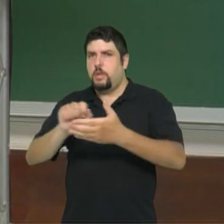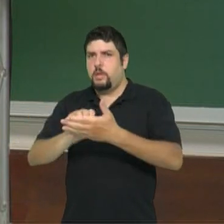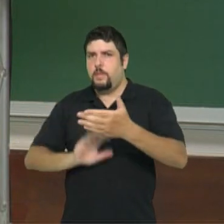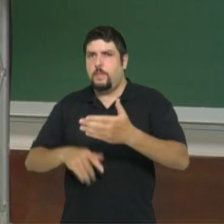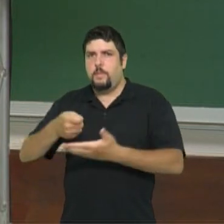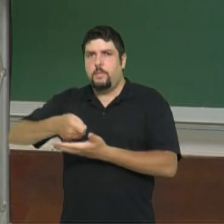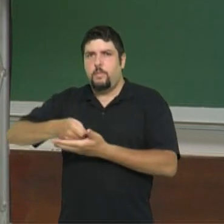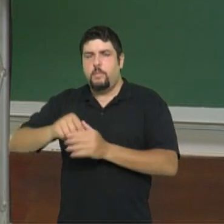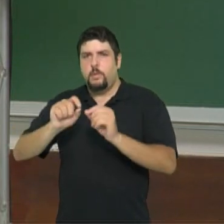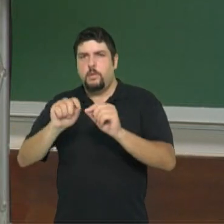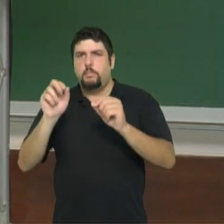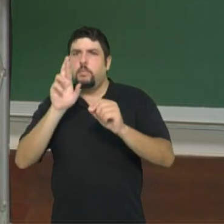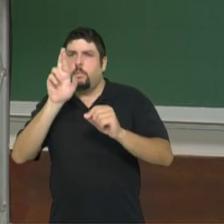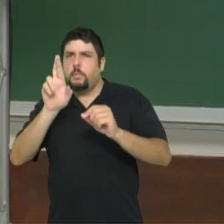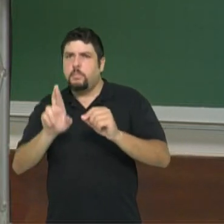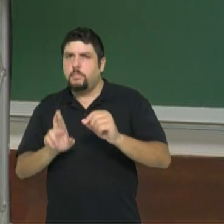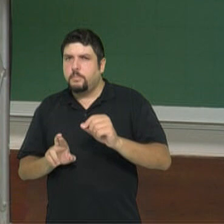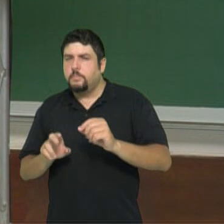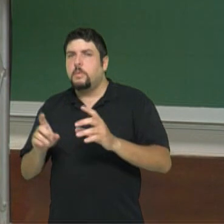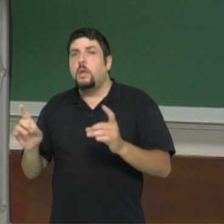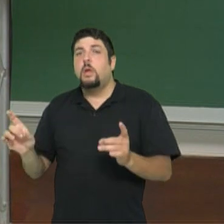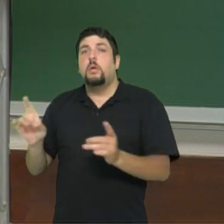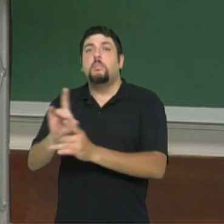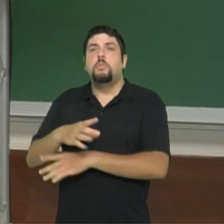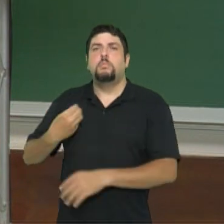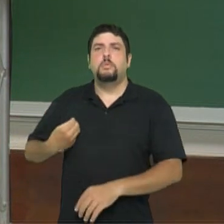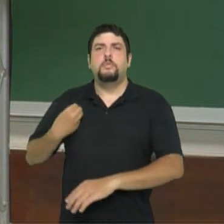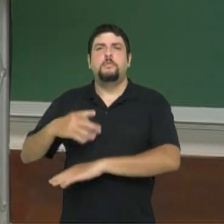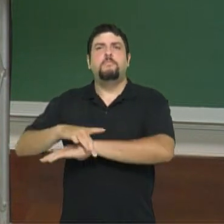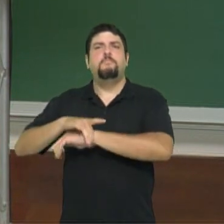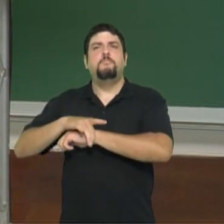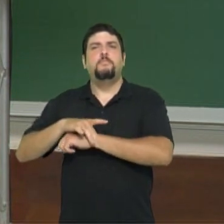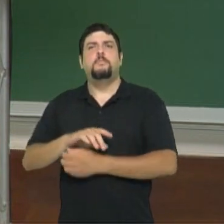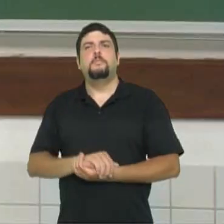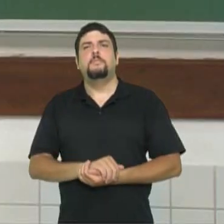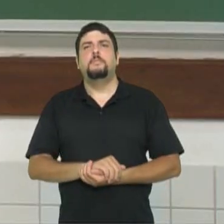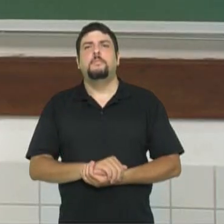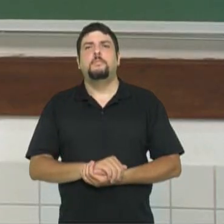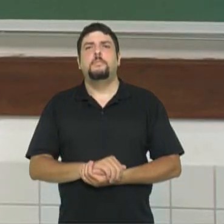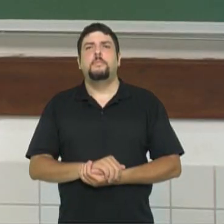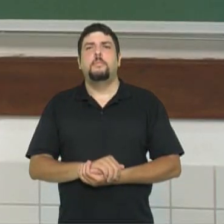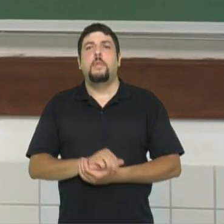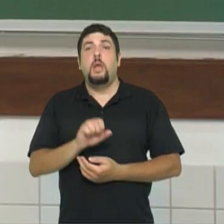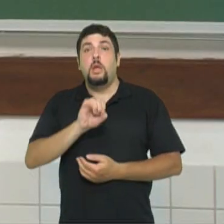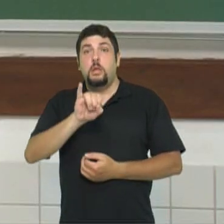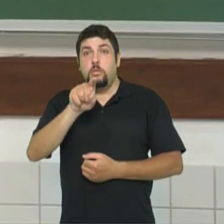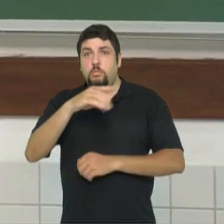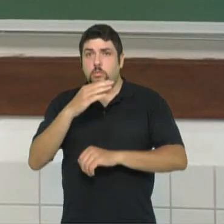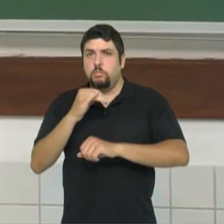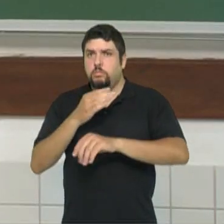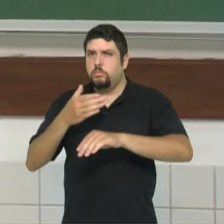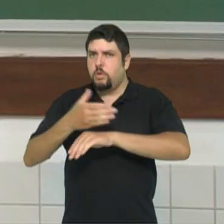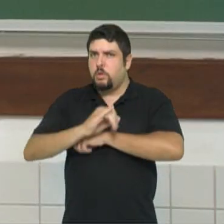que legal, responde e assim você gera a sua presença. Já se você é aluno não